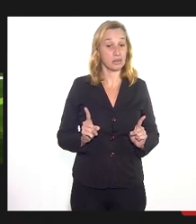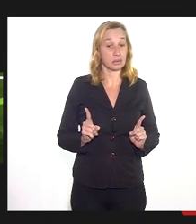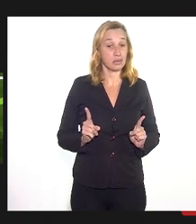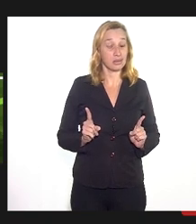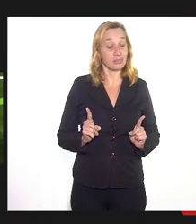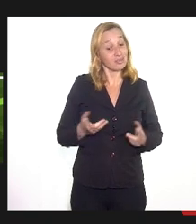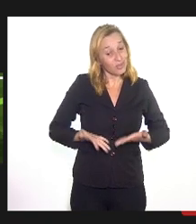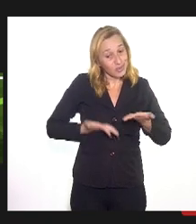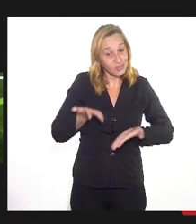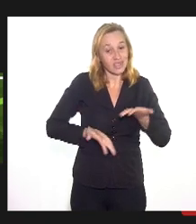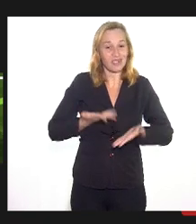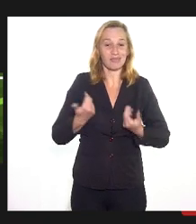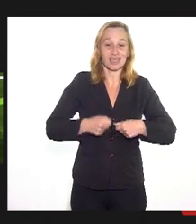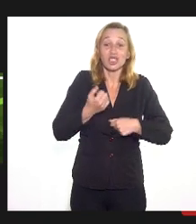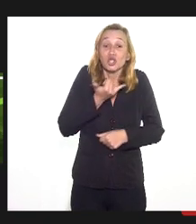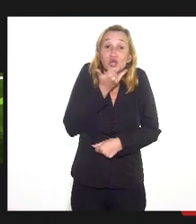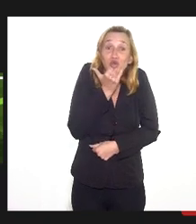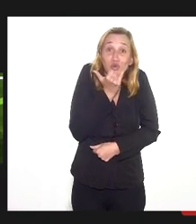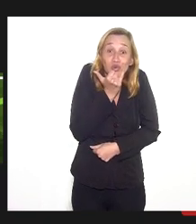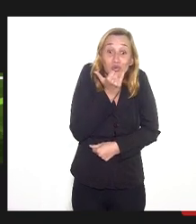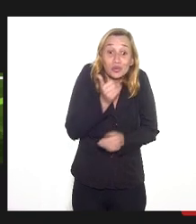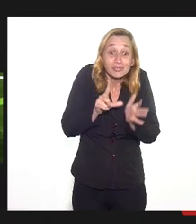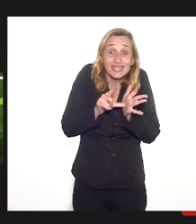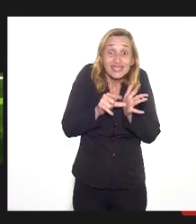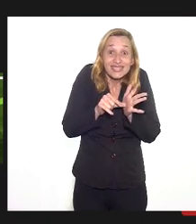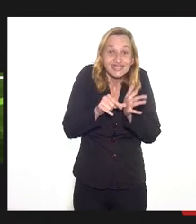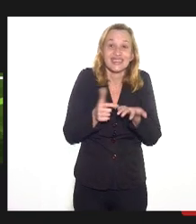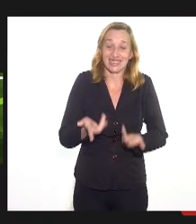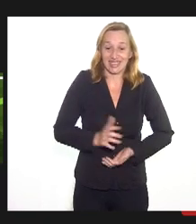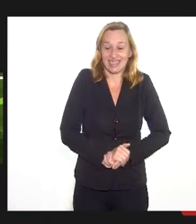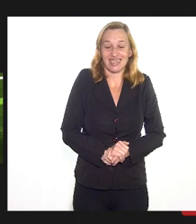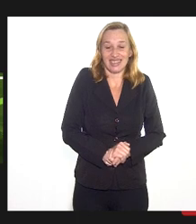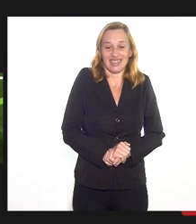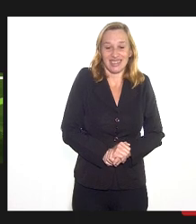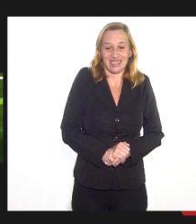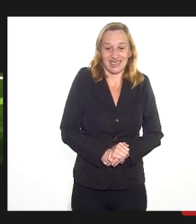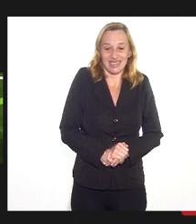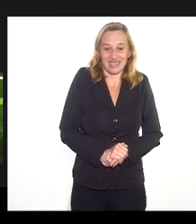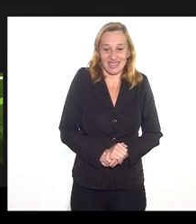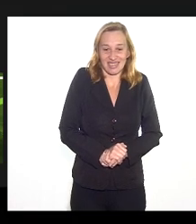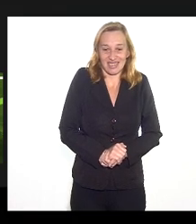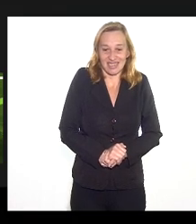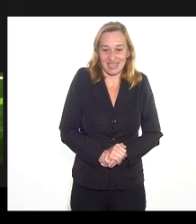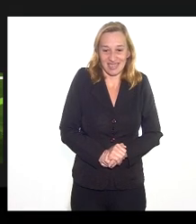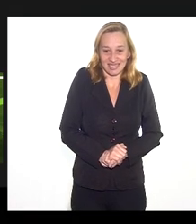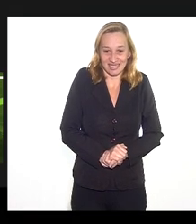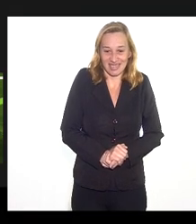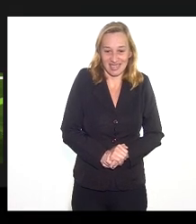é isso aí. Eu peço desculpa aí pelo atraso, mas tudo.